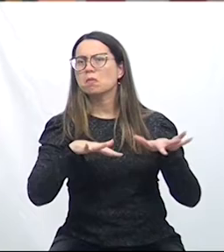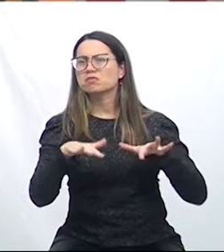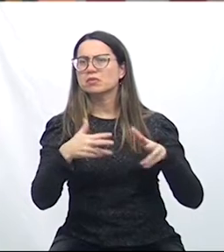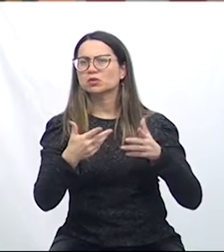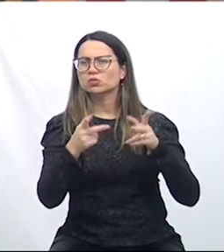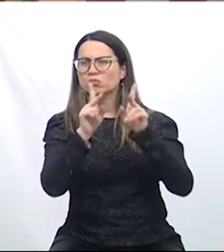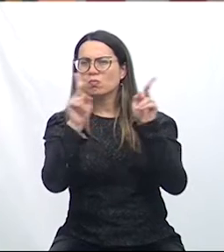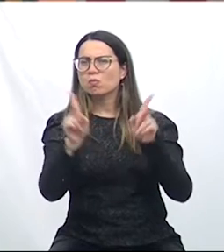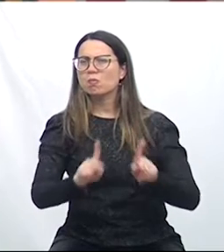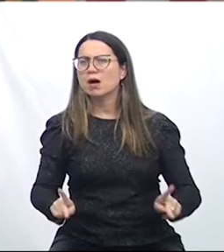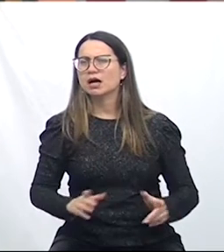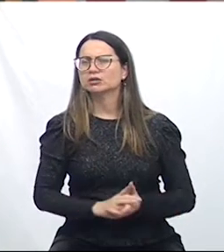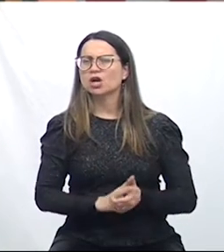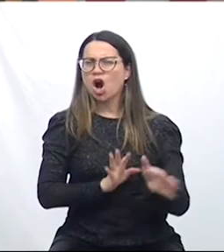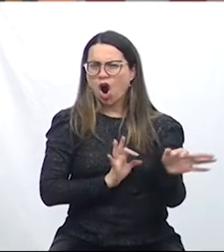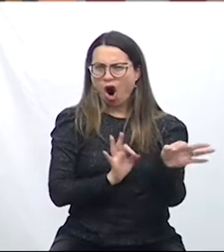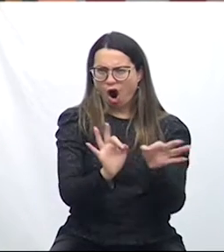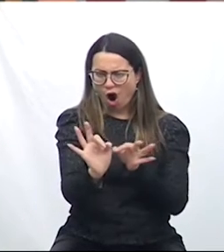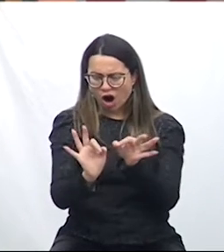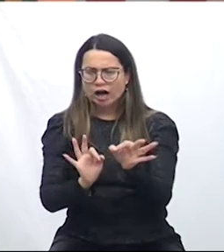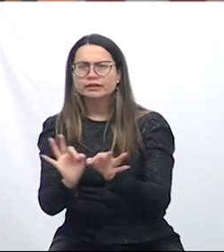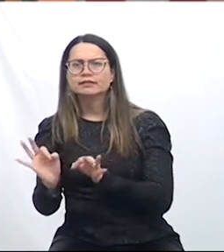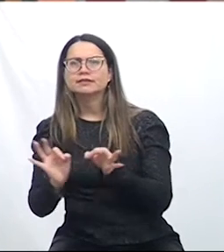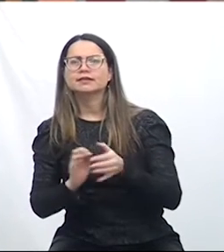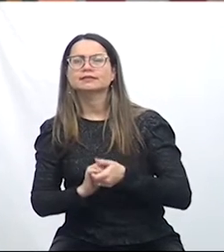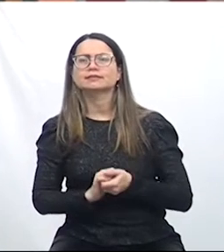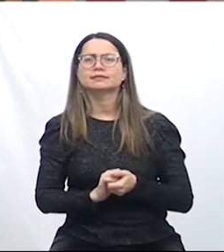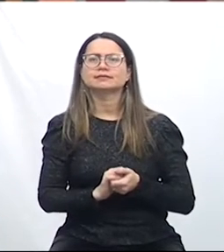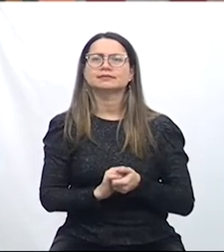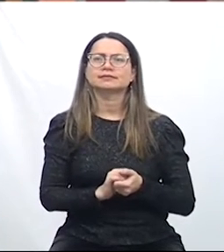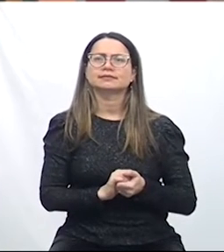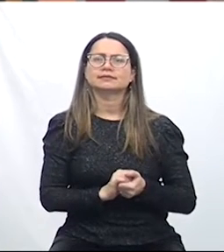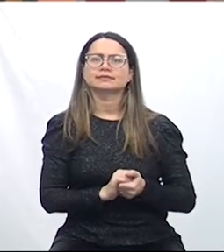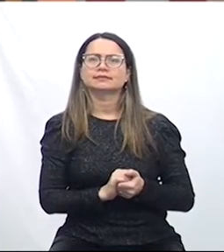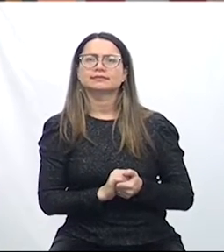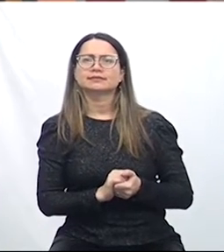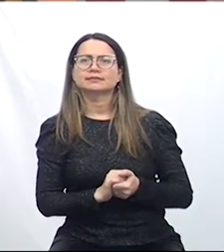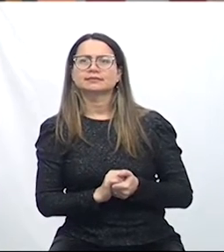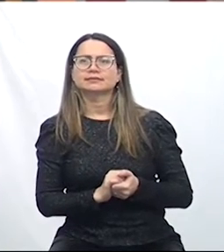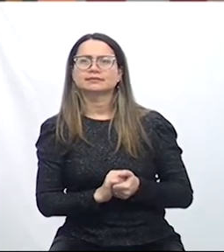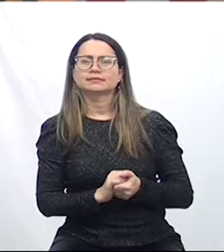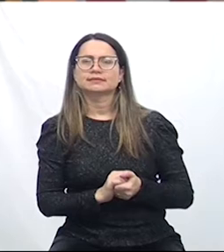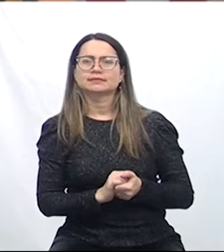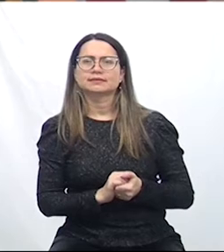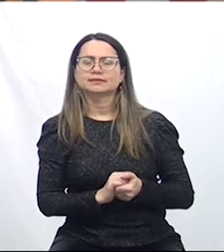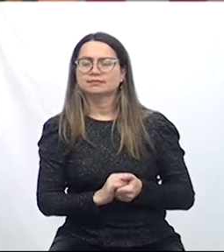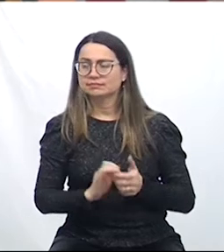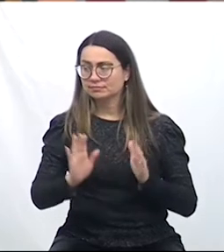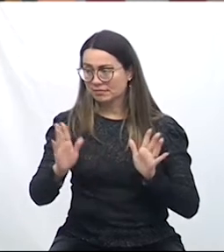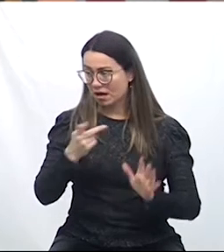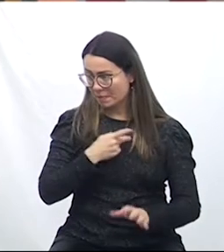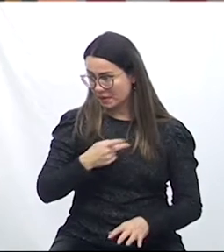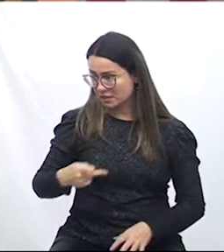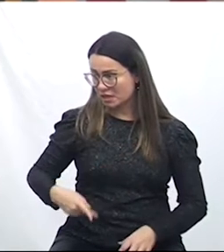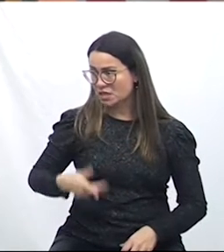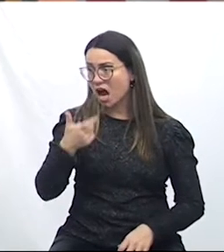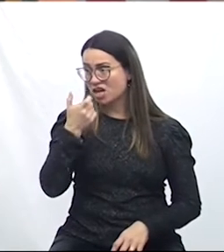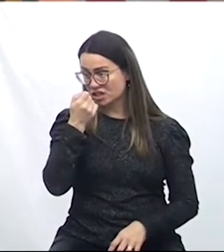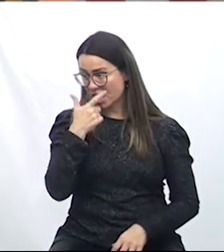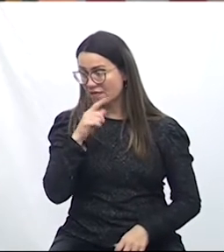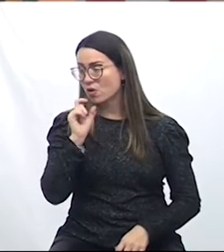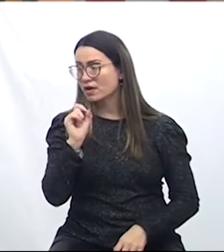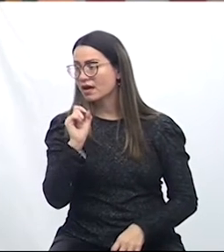ordeiro. E olha, senhora presidente, achavam que ia ter poucas pessoas